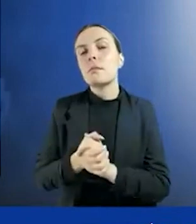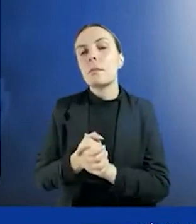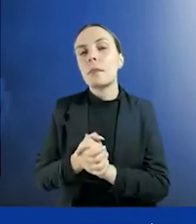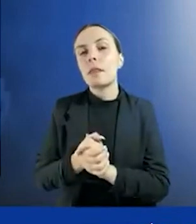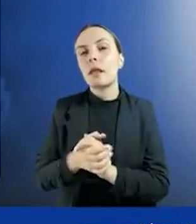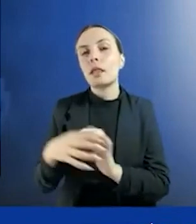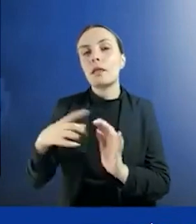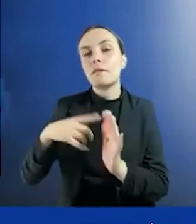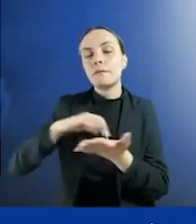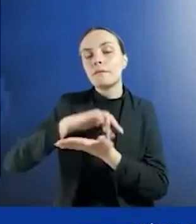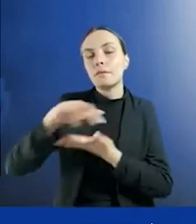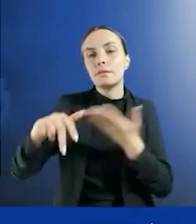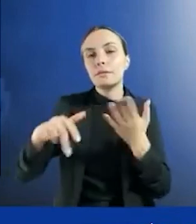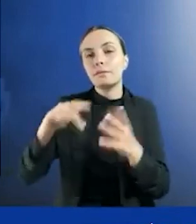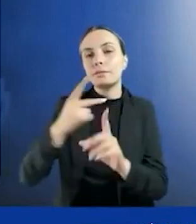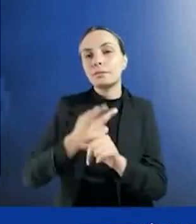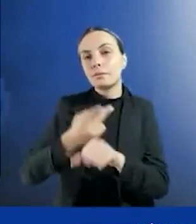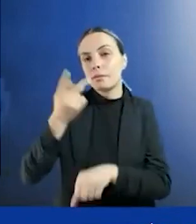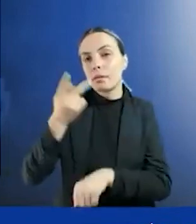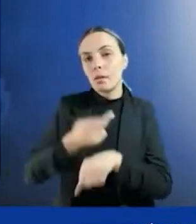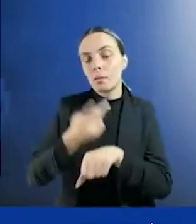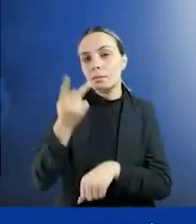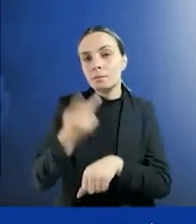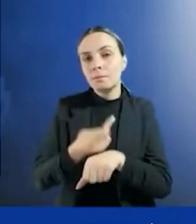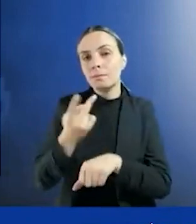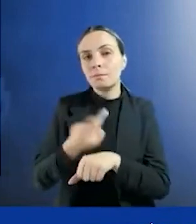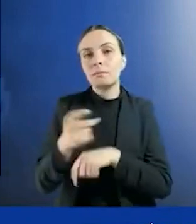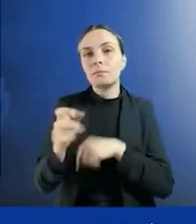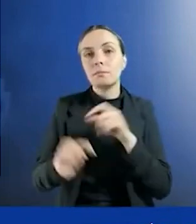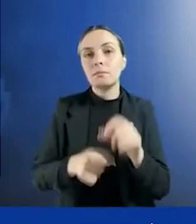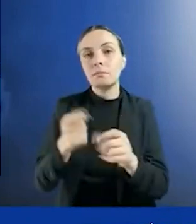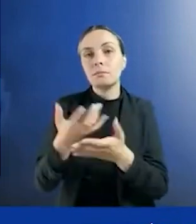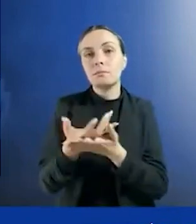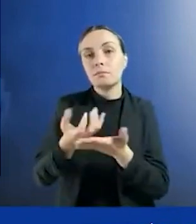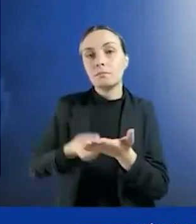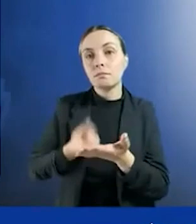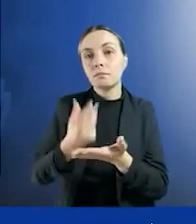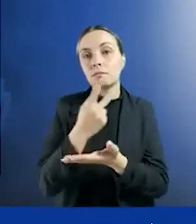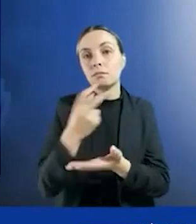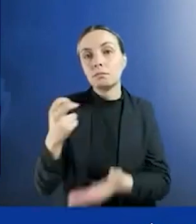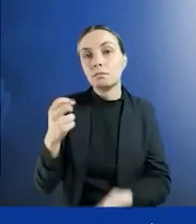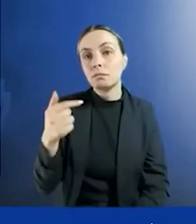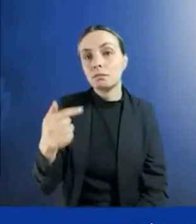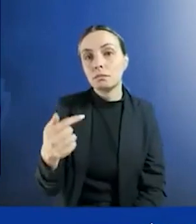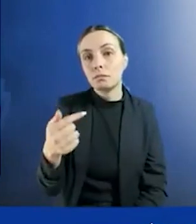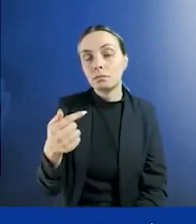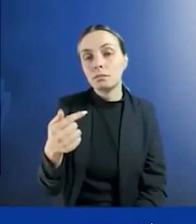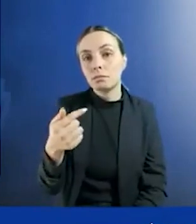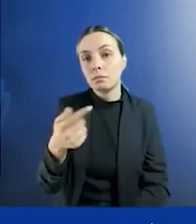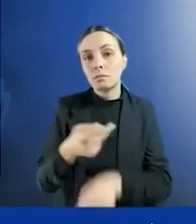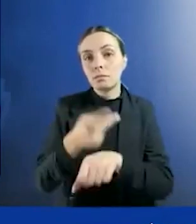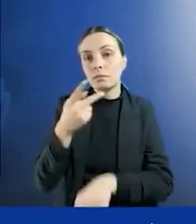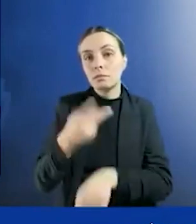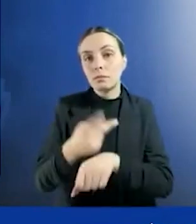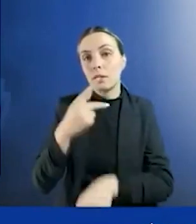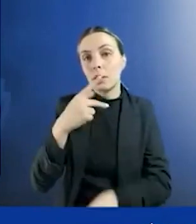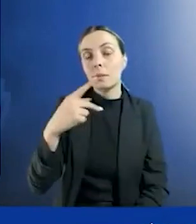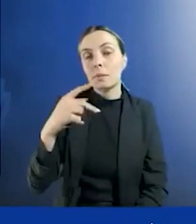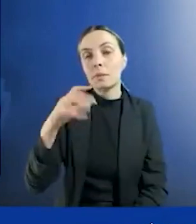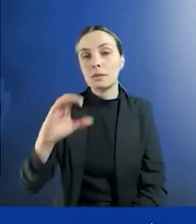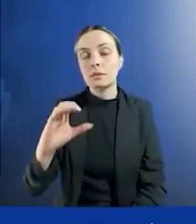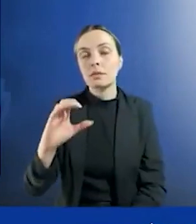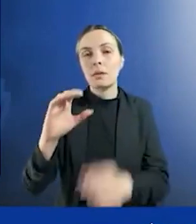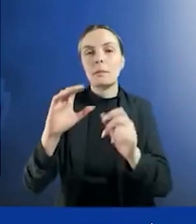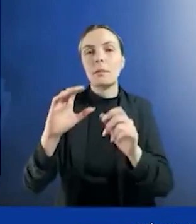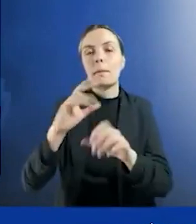prêmios, nos brinda em ter recebido em 2007, como membro do IPCC, o Prêmio Nobel da Paz. E a